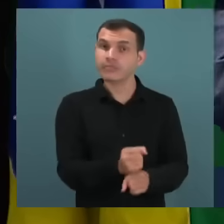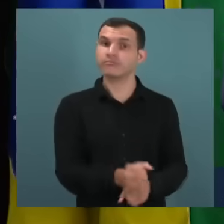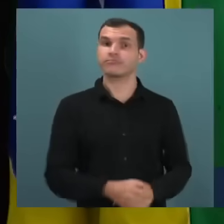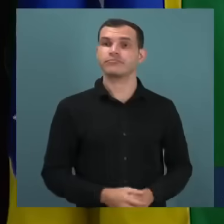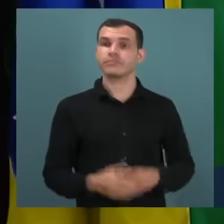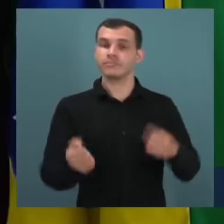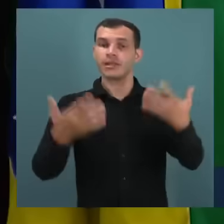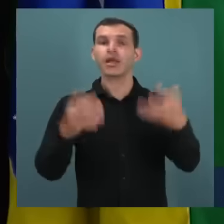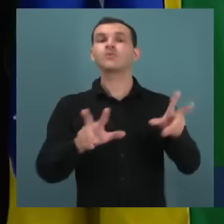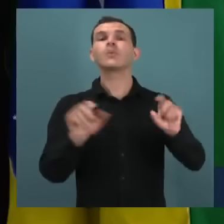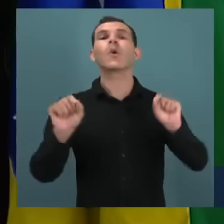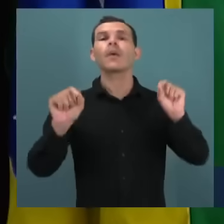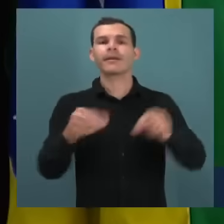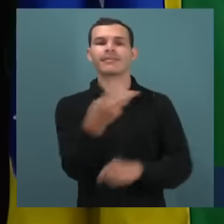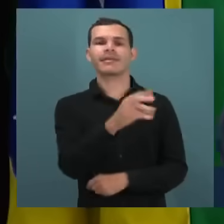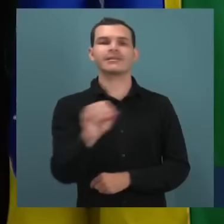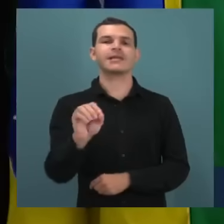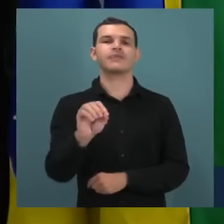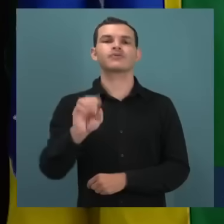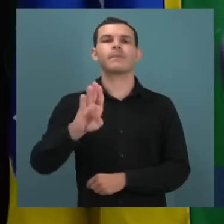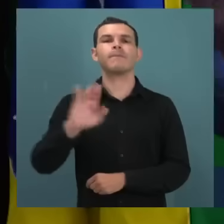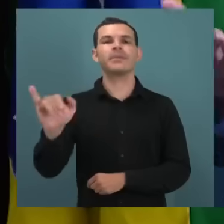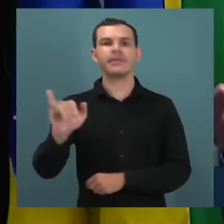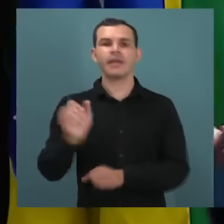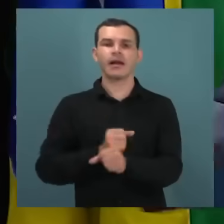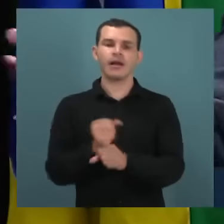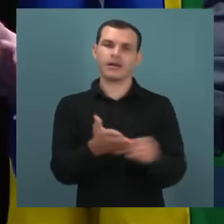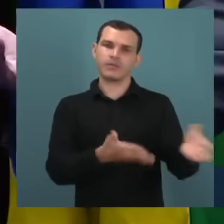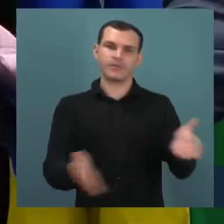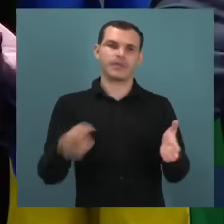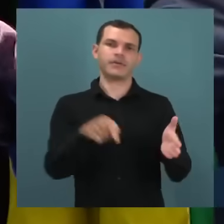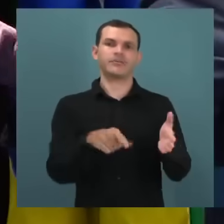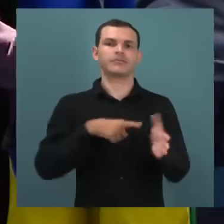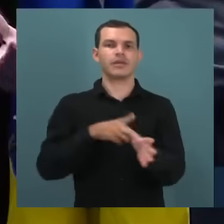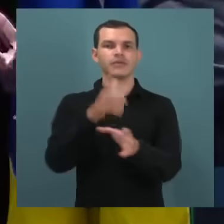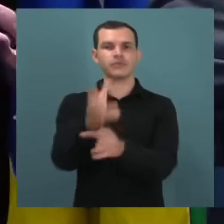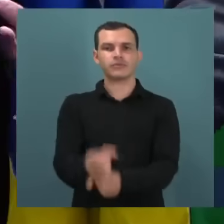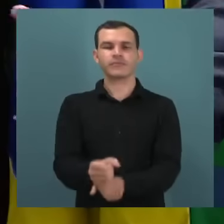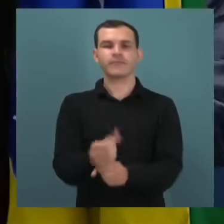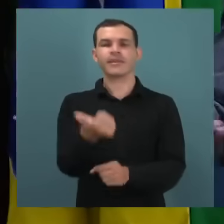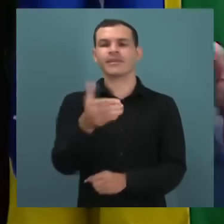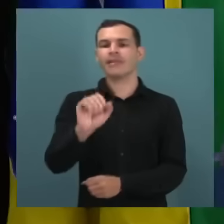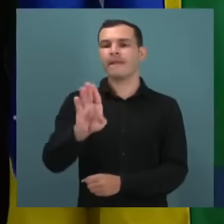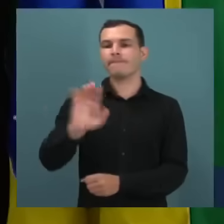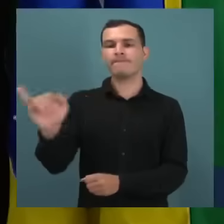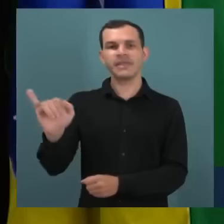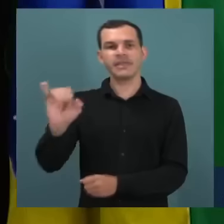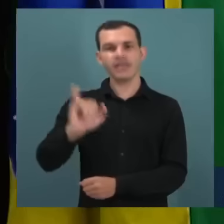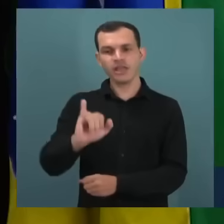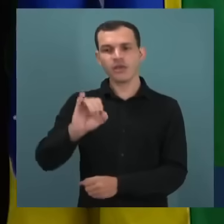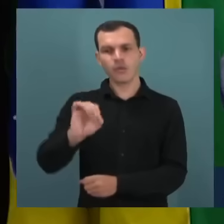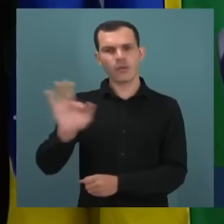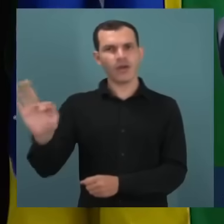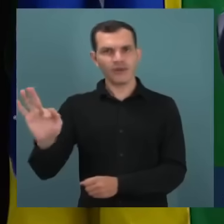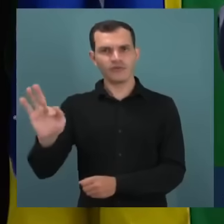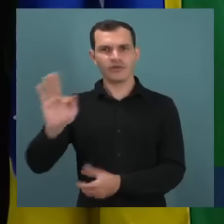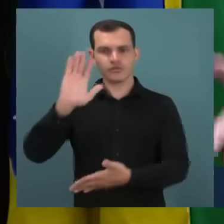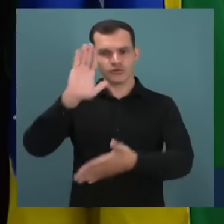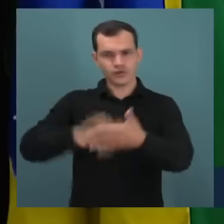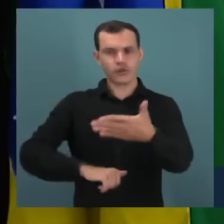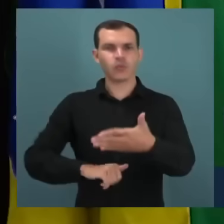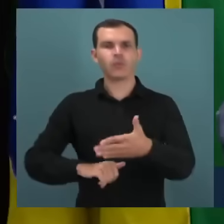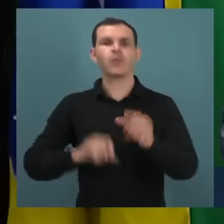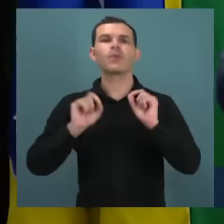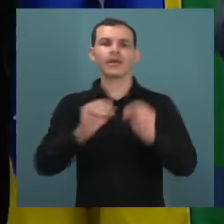quase 300 bilhões em 4 anos. Nós estamos discutindo aqui 10 bilhões do IOF. 10 bilhões do IOF contra